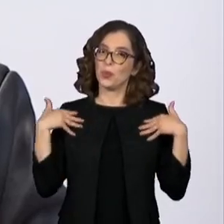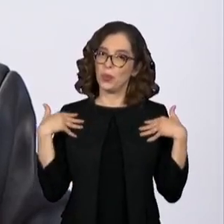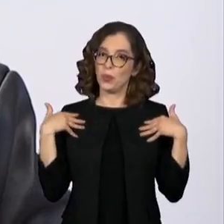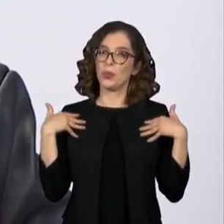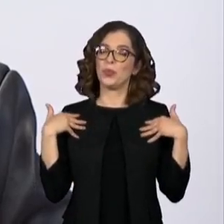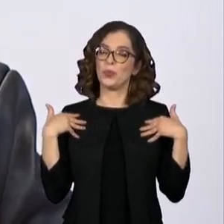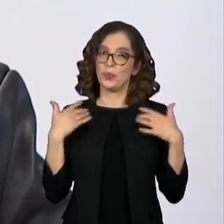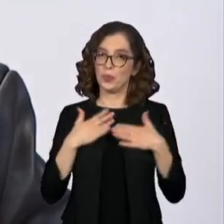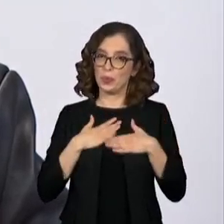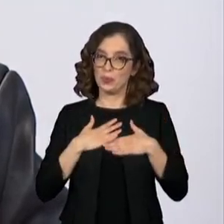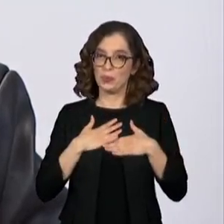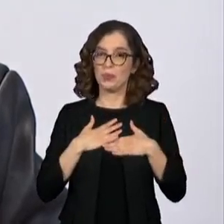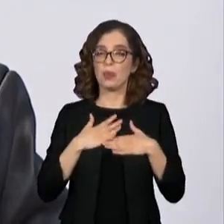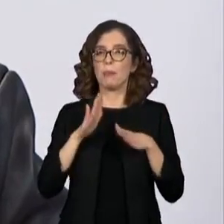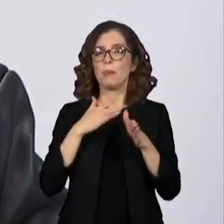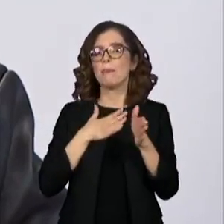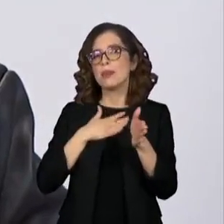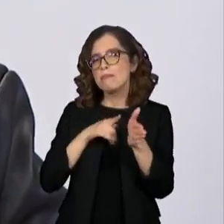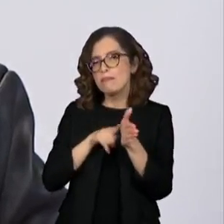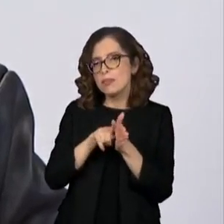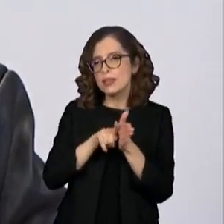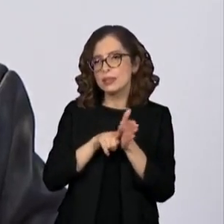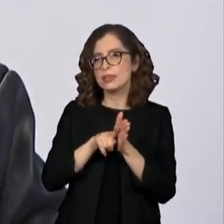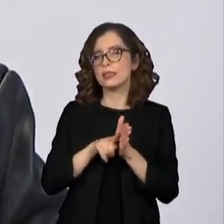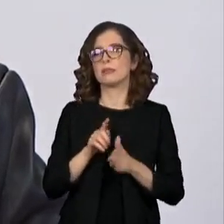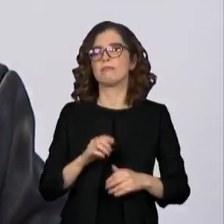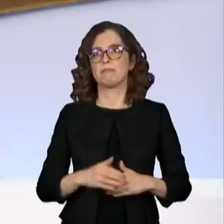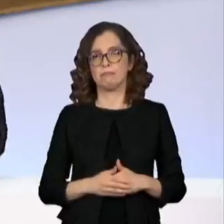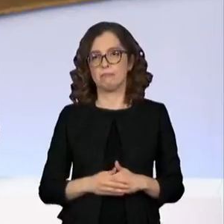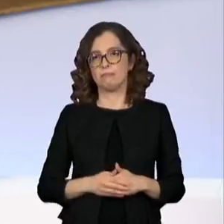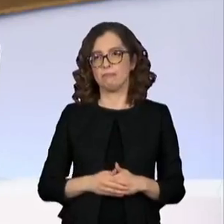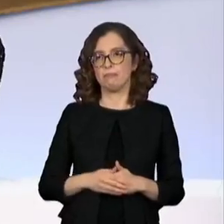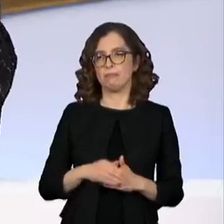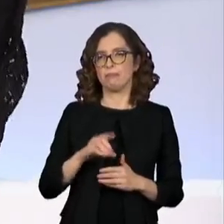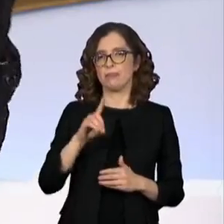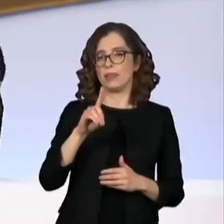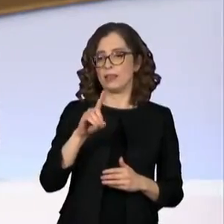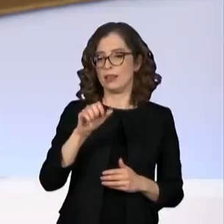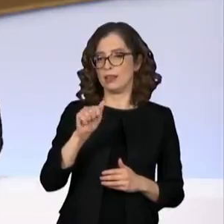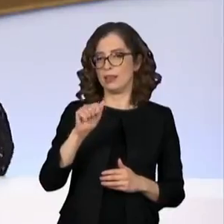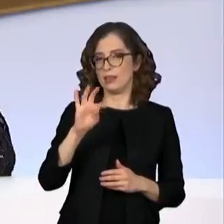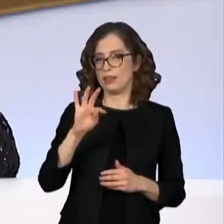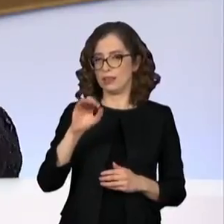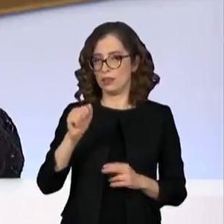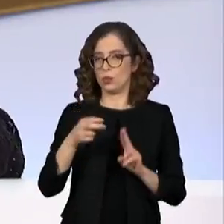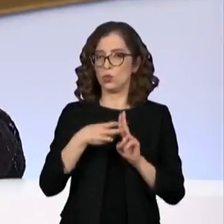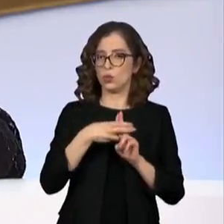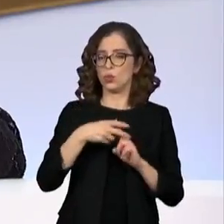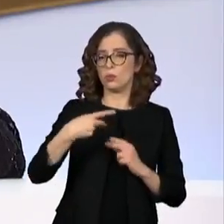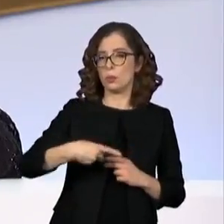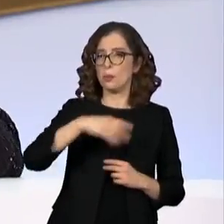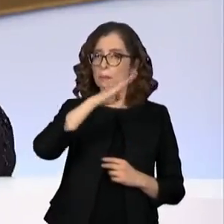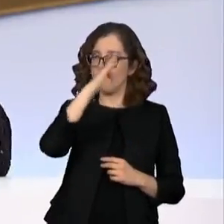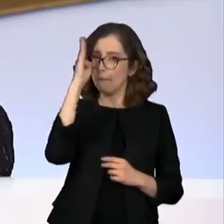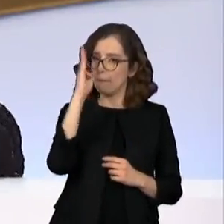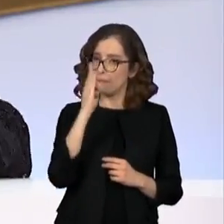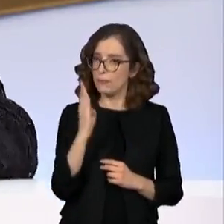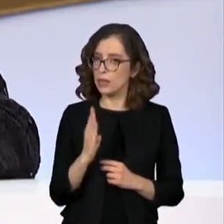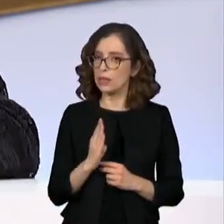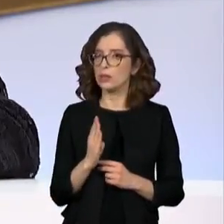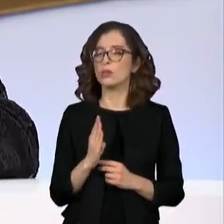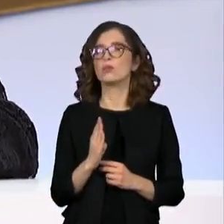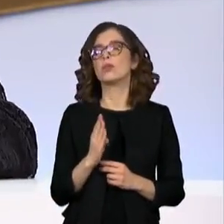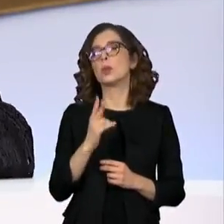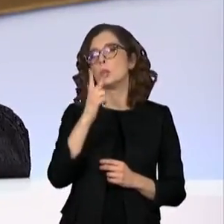uma pesquisa recente do DataSus que diz que o Brasil está vivendo uma segunda pandemia na saúde mental. A gente está